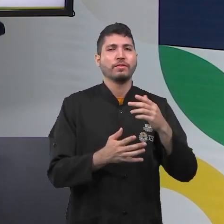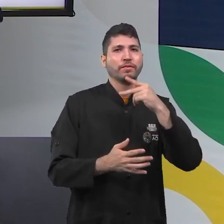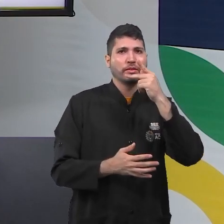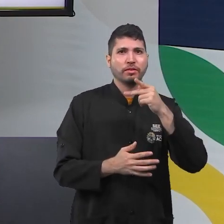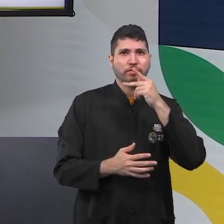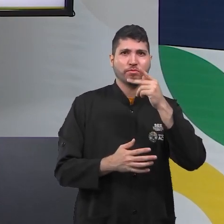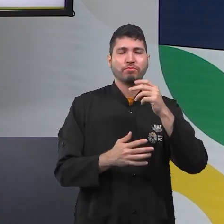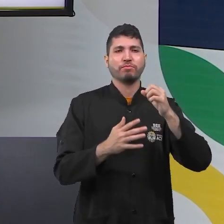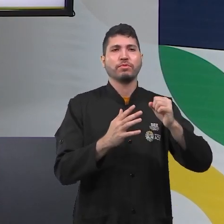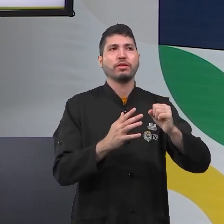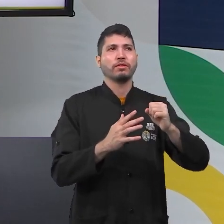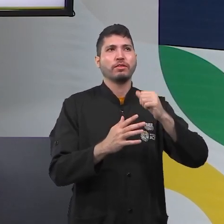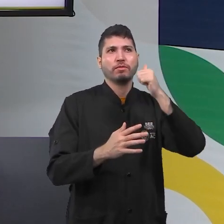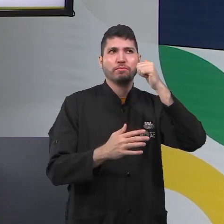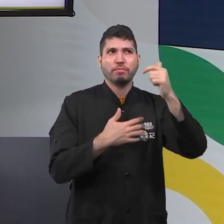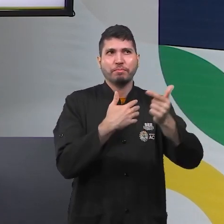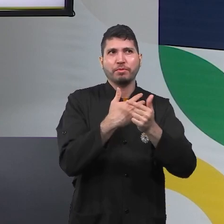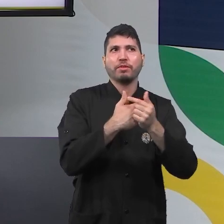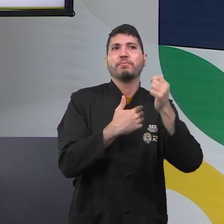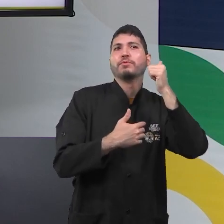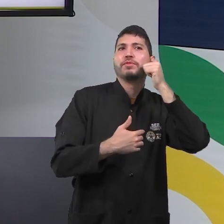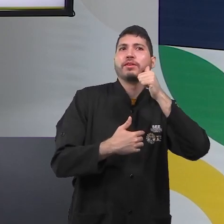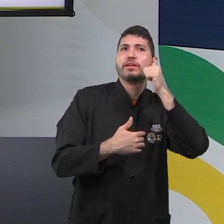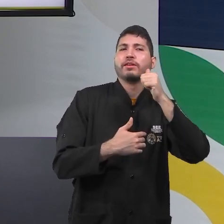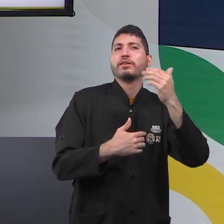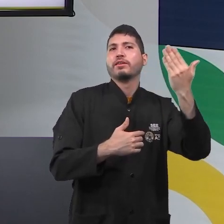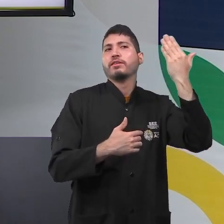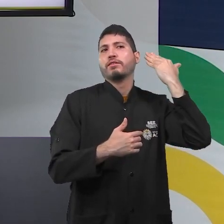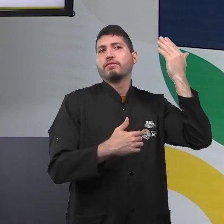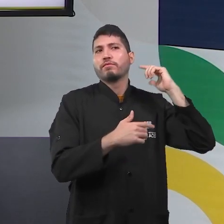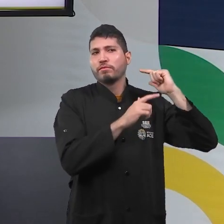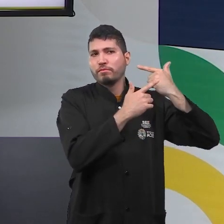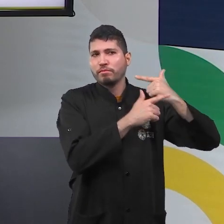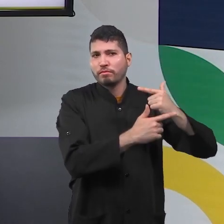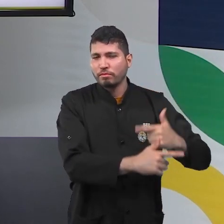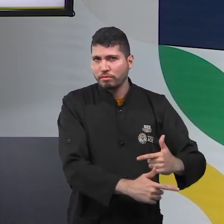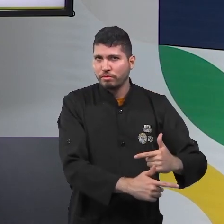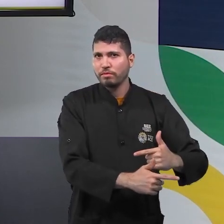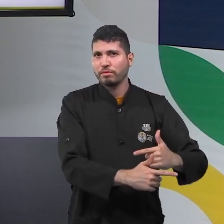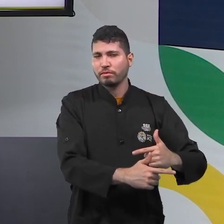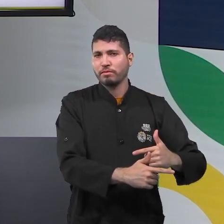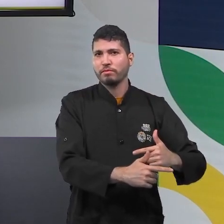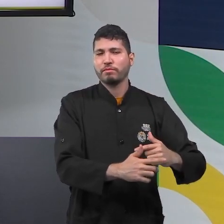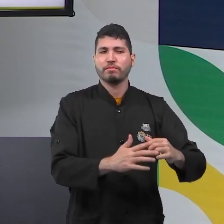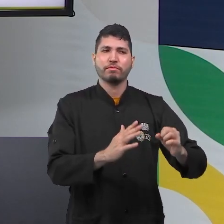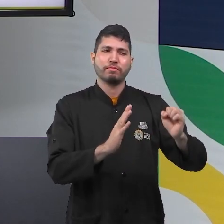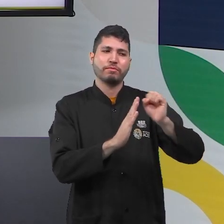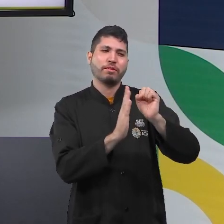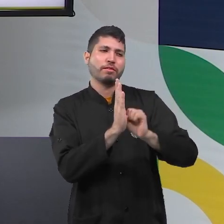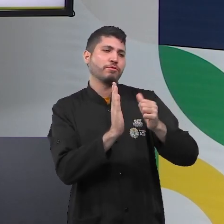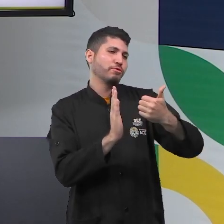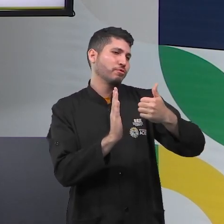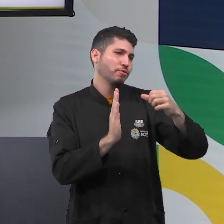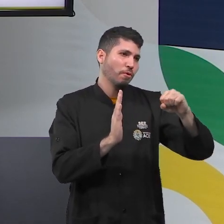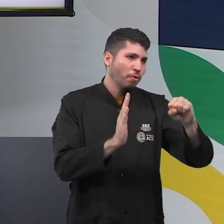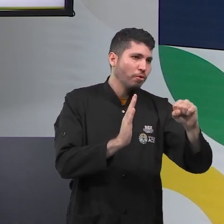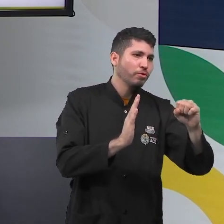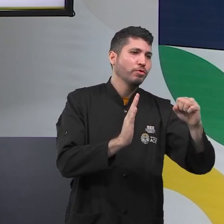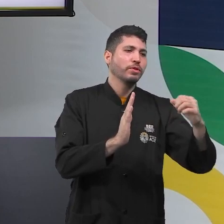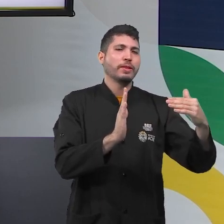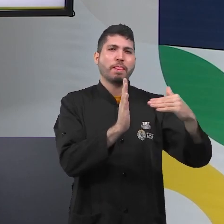lá ao século XV, XVI, XVII, XVIII, XIX e até XX, né? E outra que defende uma figura da mulher